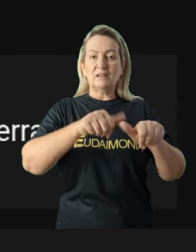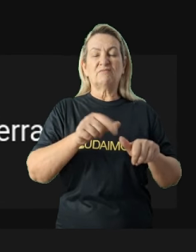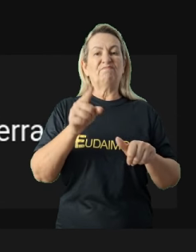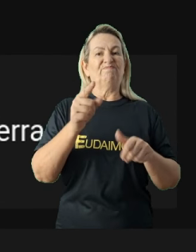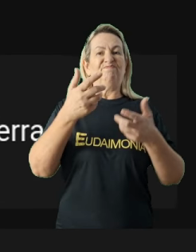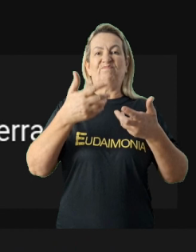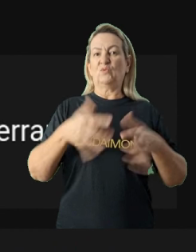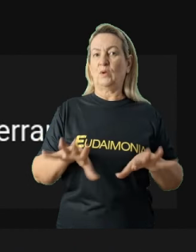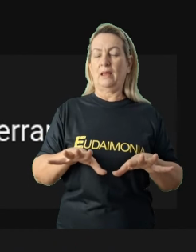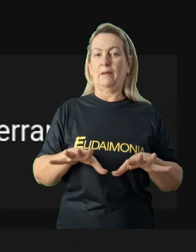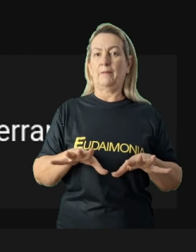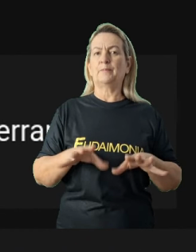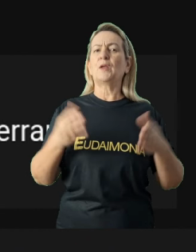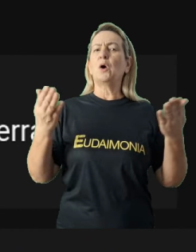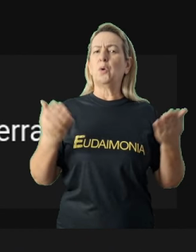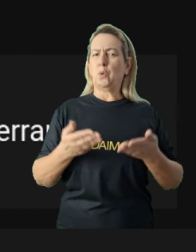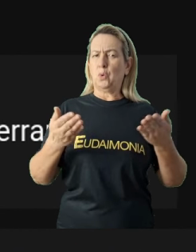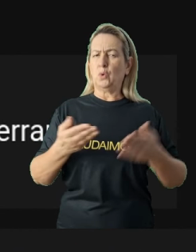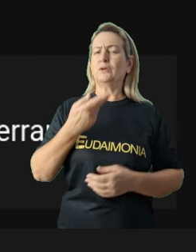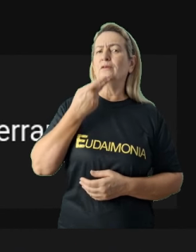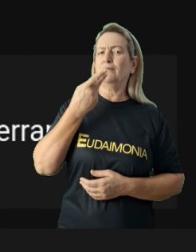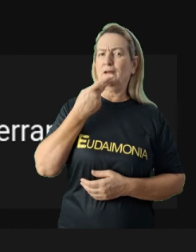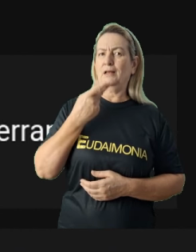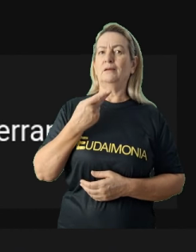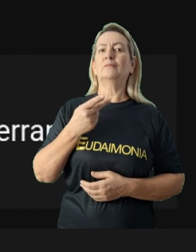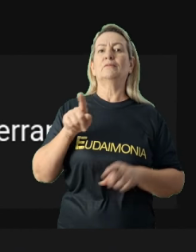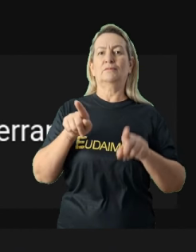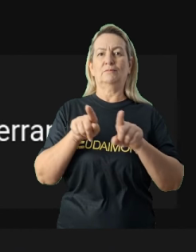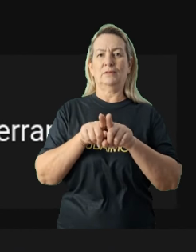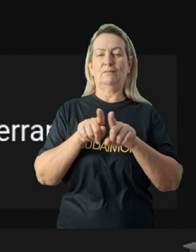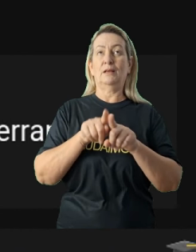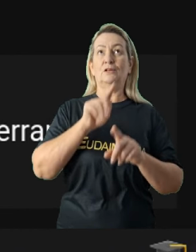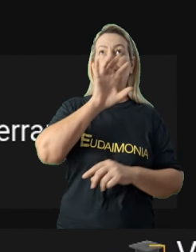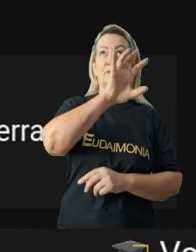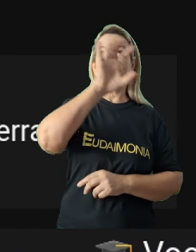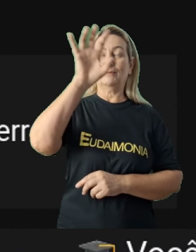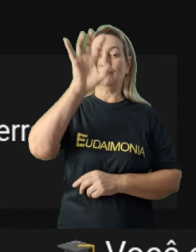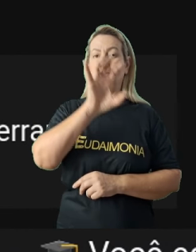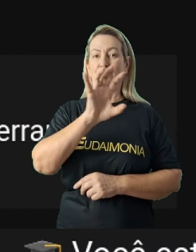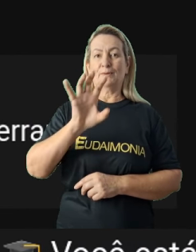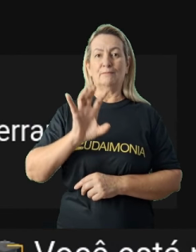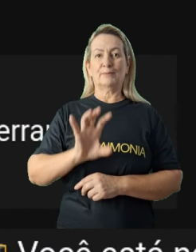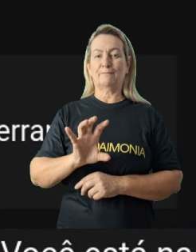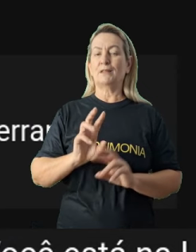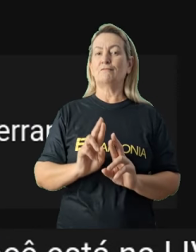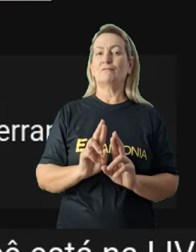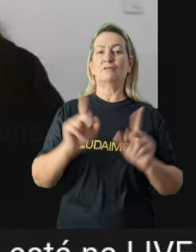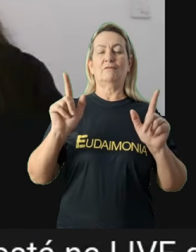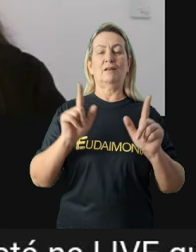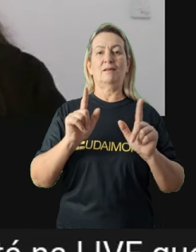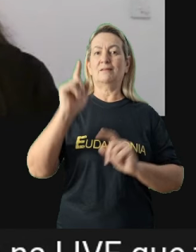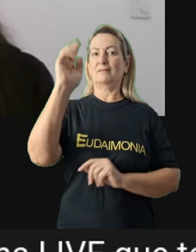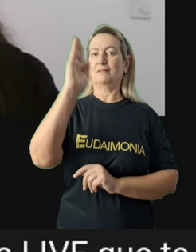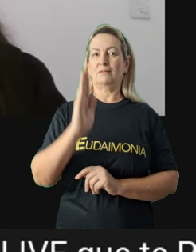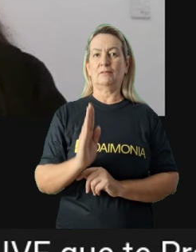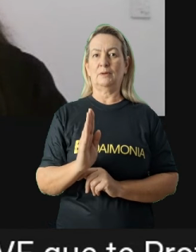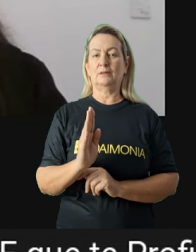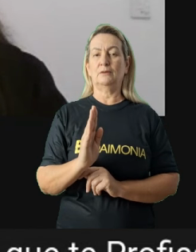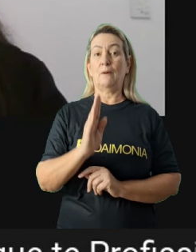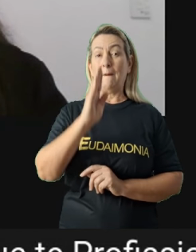processos de avaliação. E, principalmente, a gente já falou bastante disso hoje, de regionalidades, diferenças